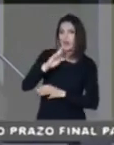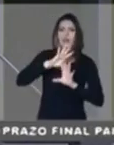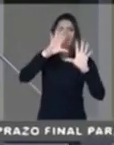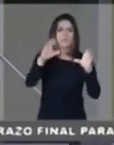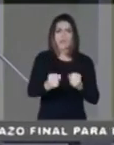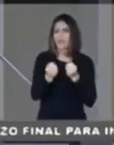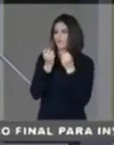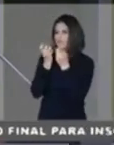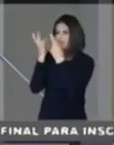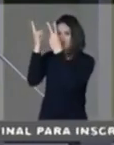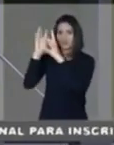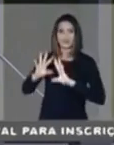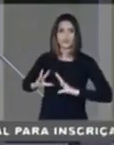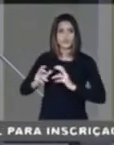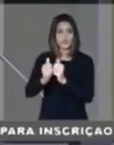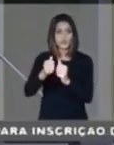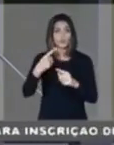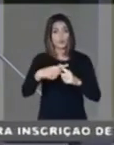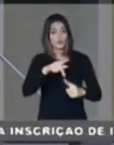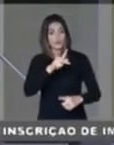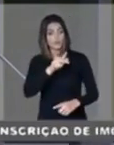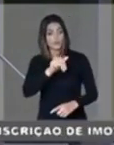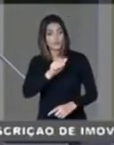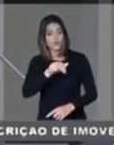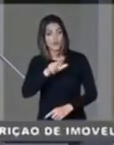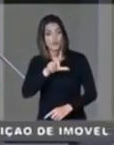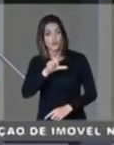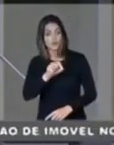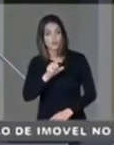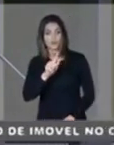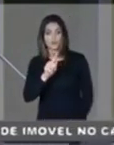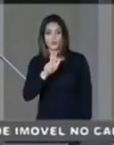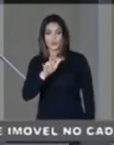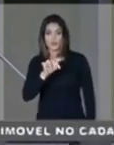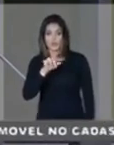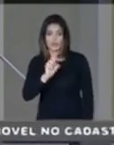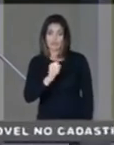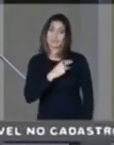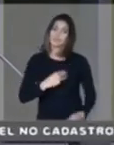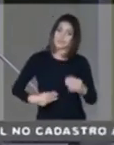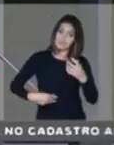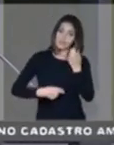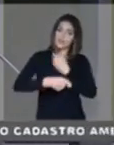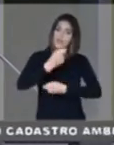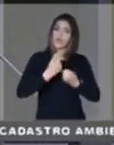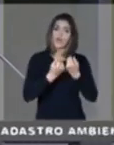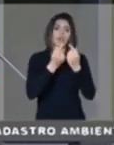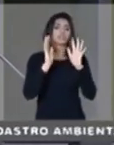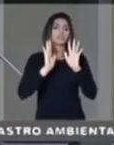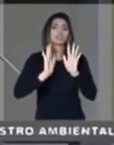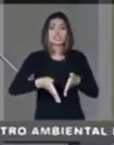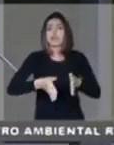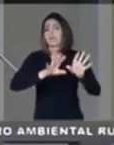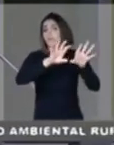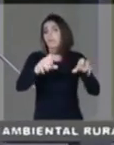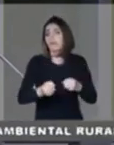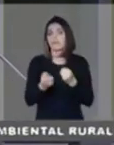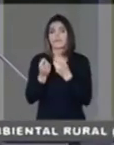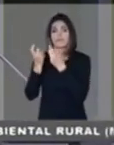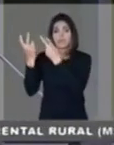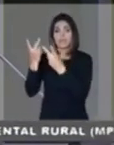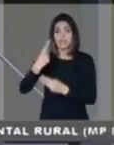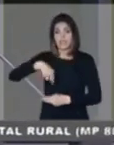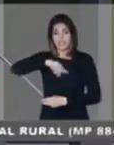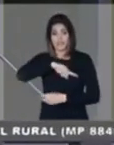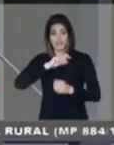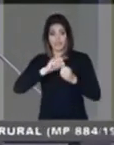que Paulo Guedes já está liquidando. Ora, se esse Congresso Nacional não der um jeito, este Bolsonaro acaba com o